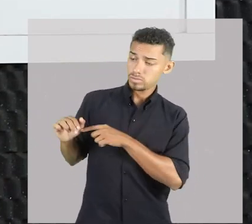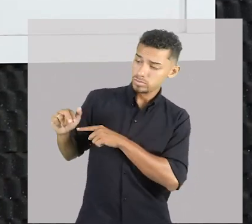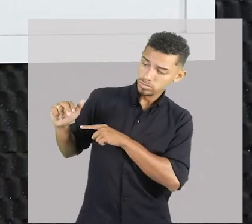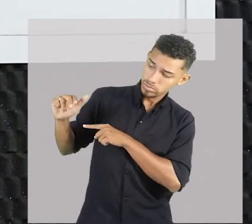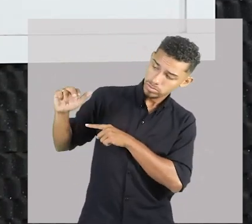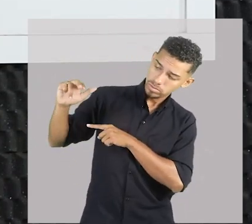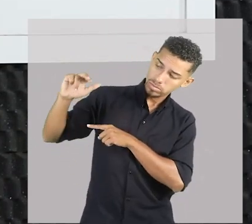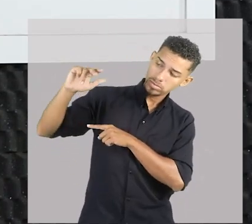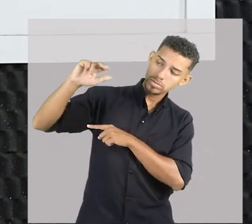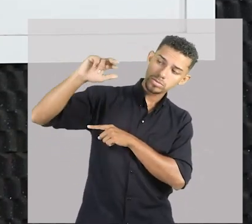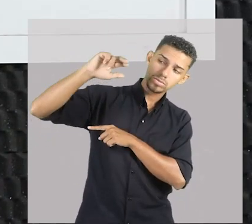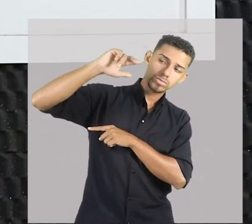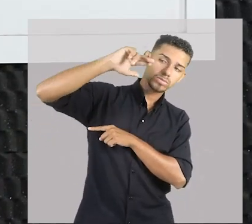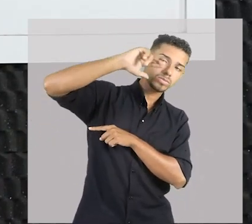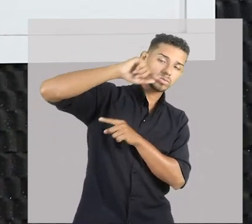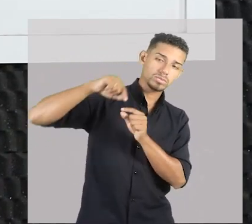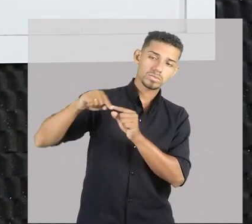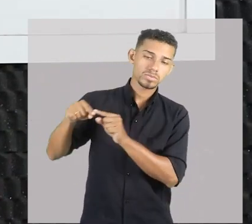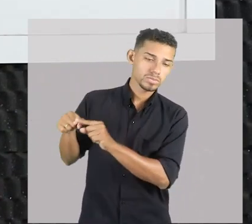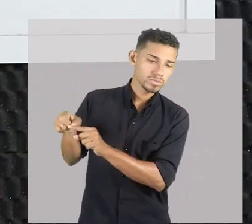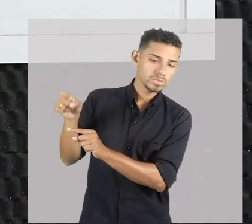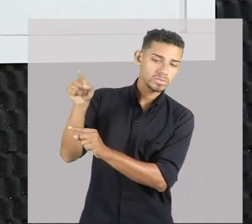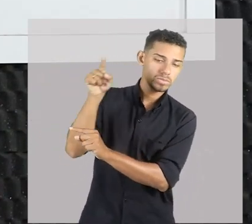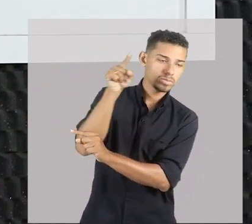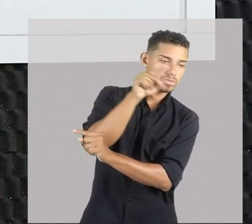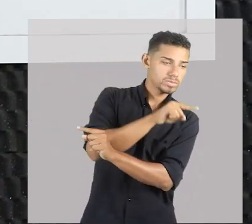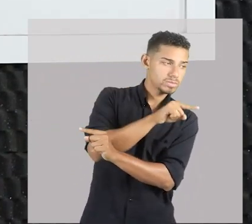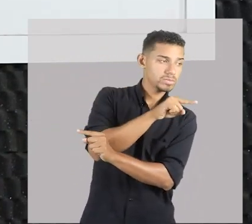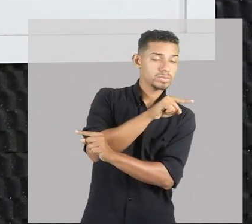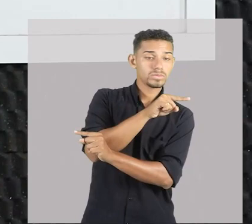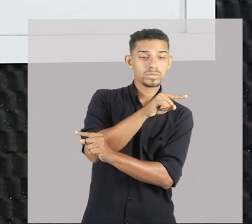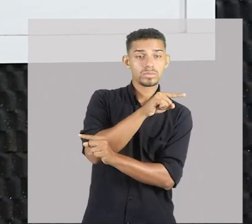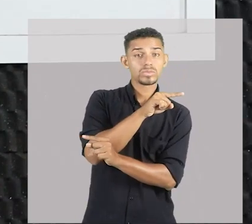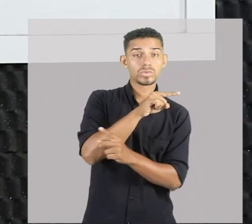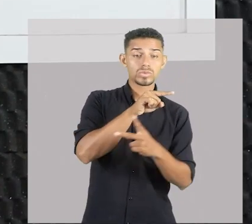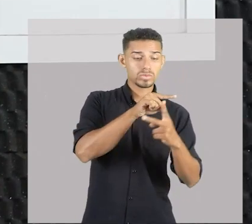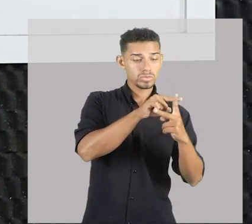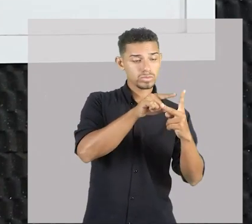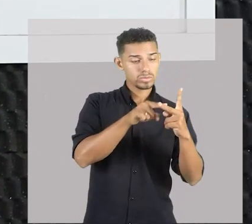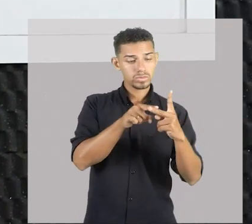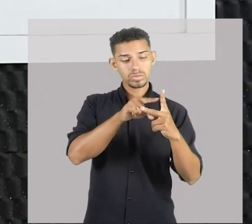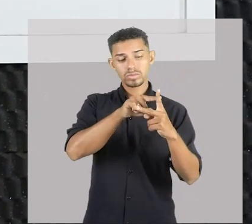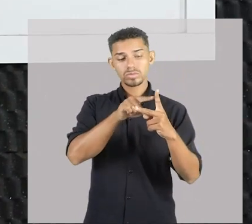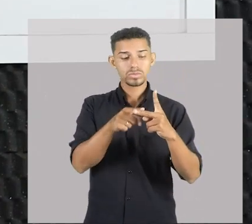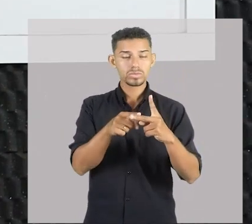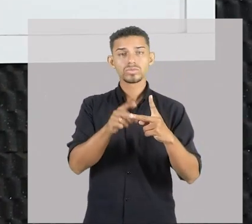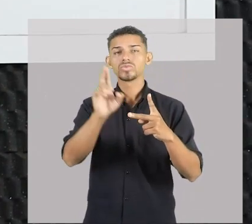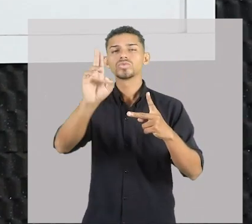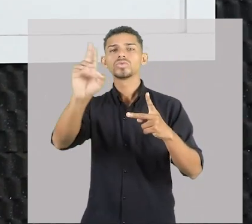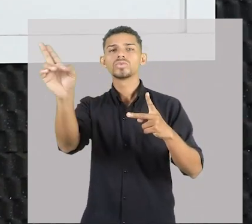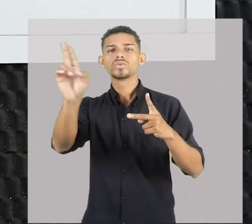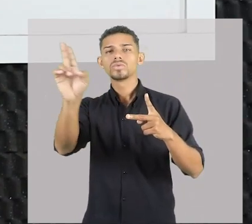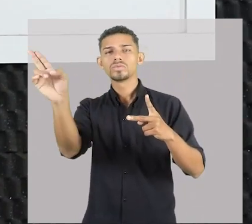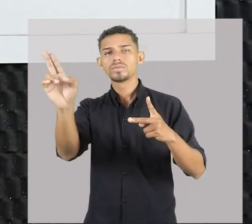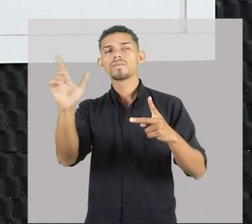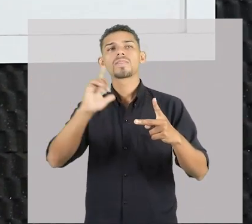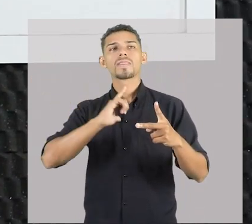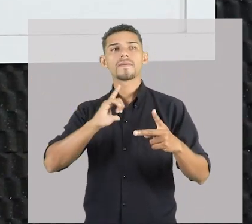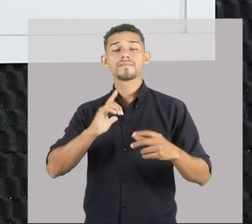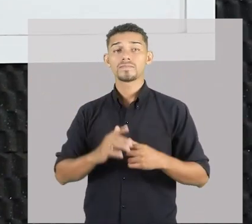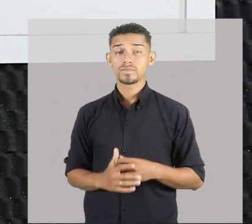caminho, você junto descreveu o ângulo. Esse ângulo aqui, a gente tem um nomezinho para ele, ó, é